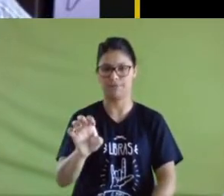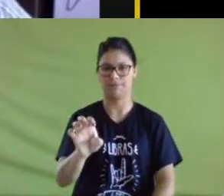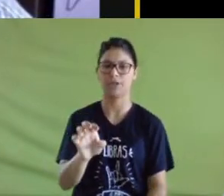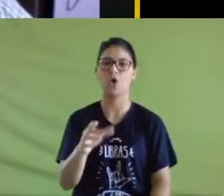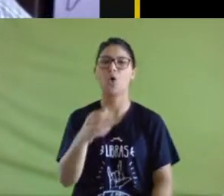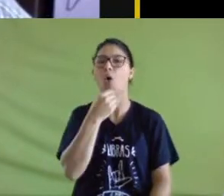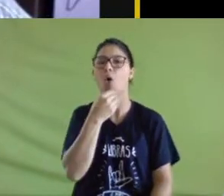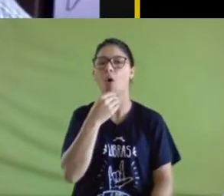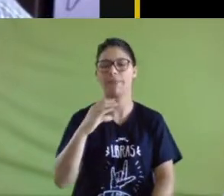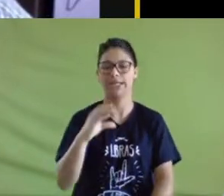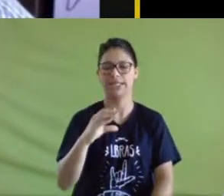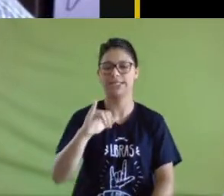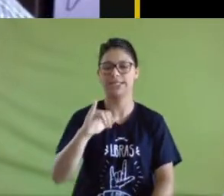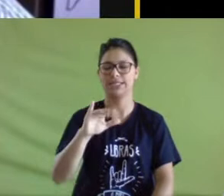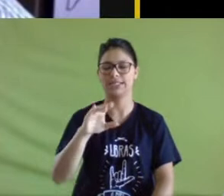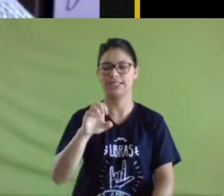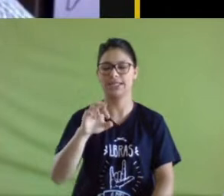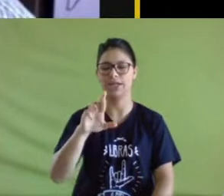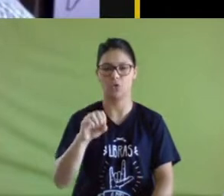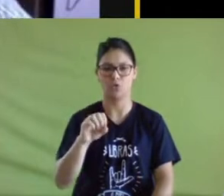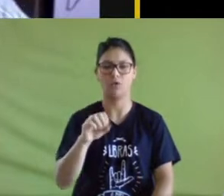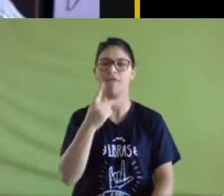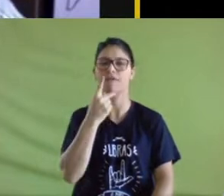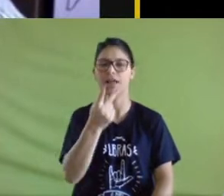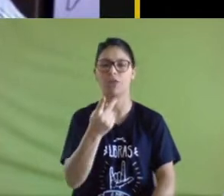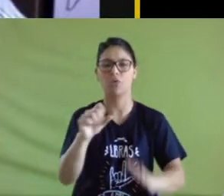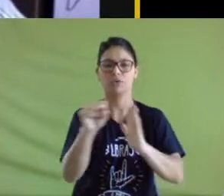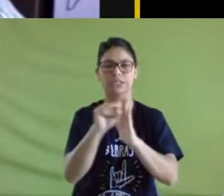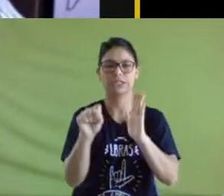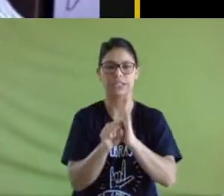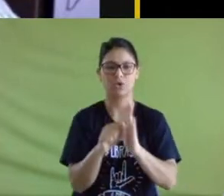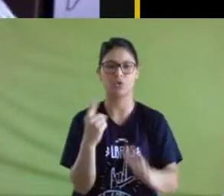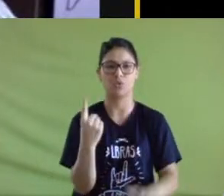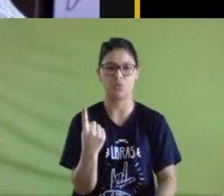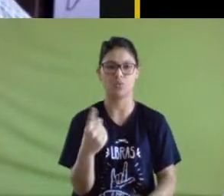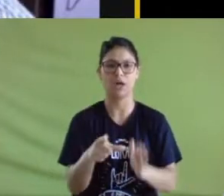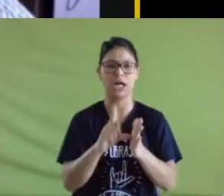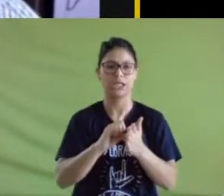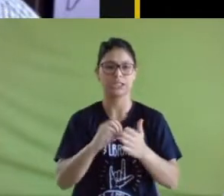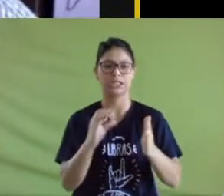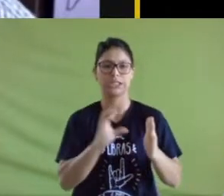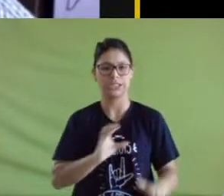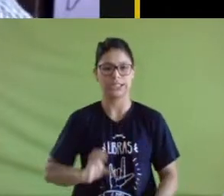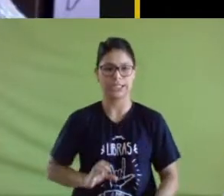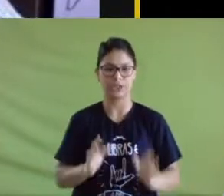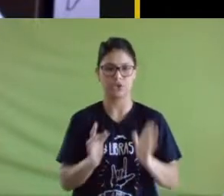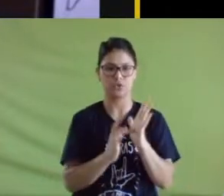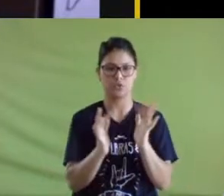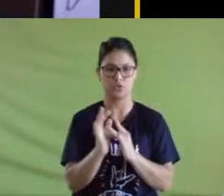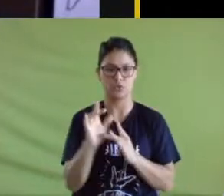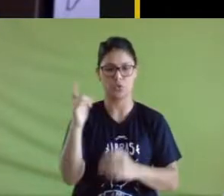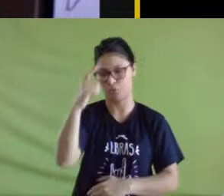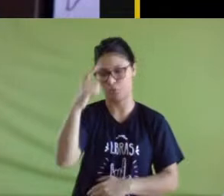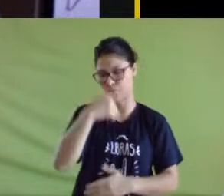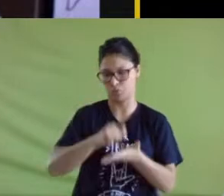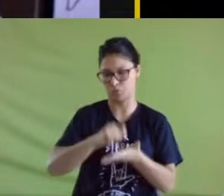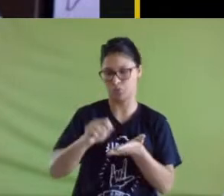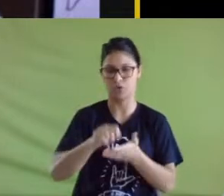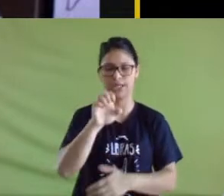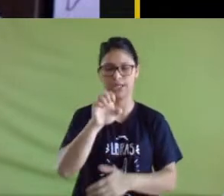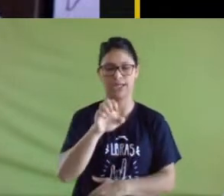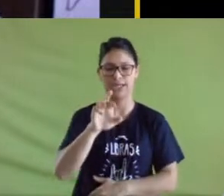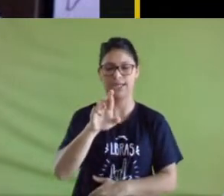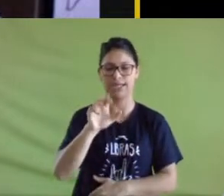grande autor, ele disse no século I antes de Cristo, e depois um outro grande autor, que é